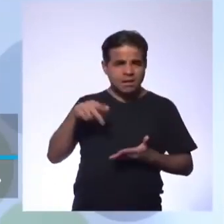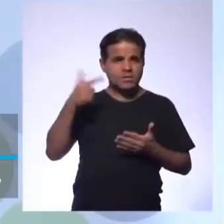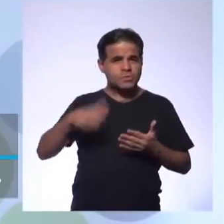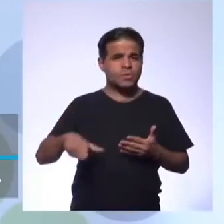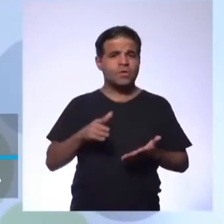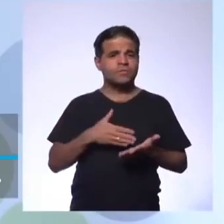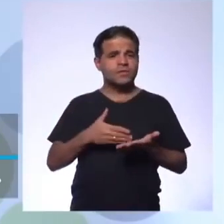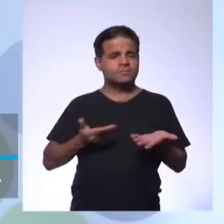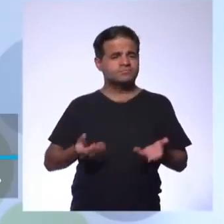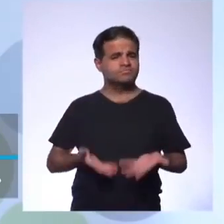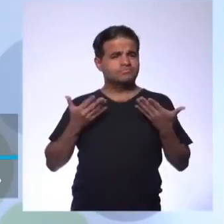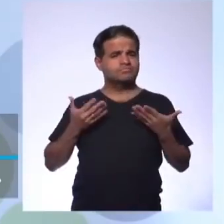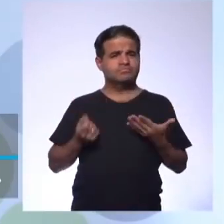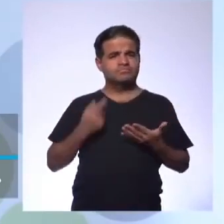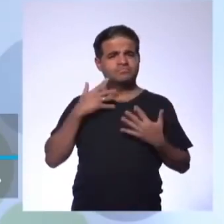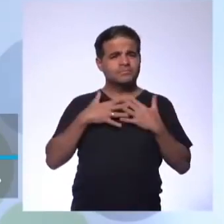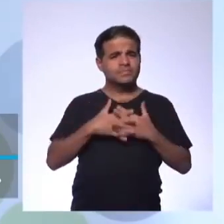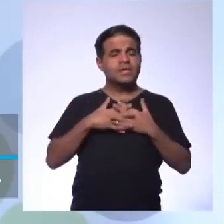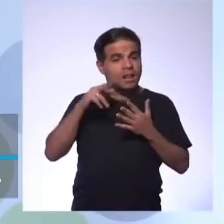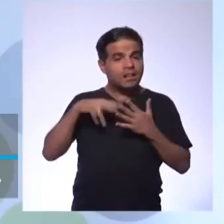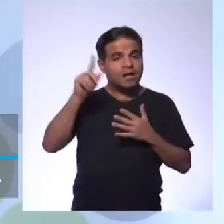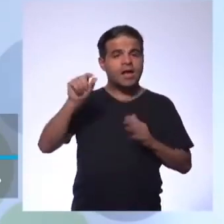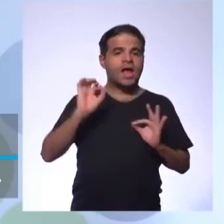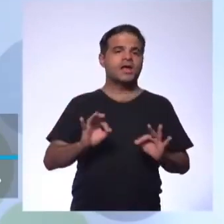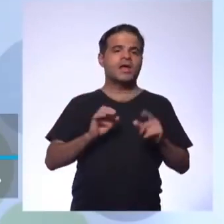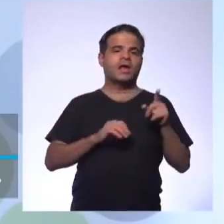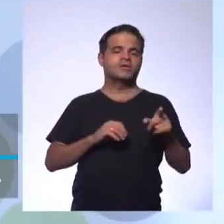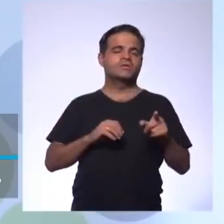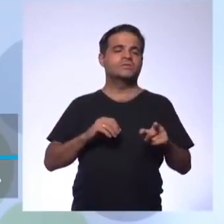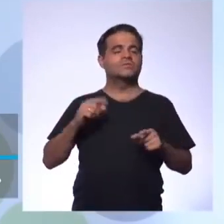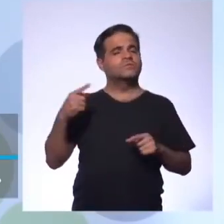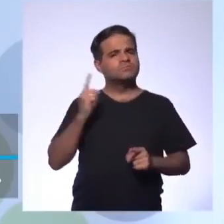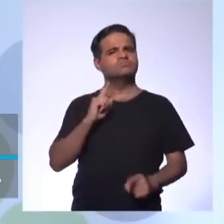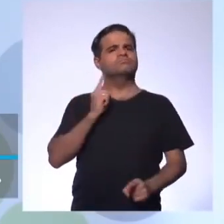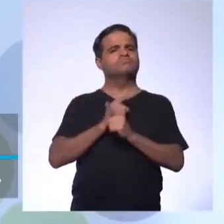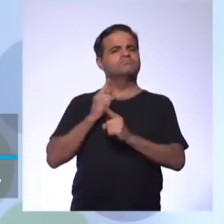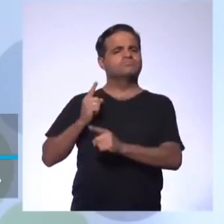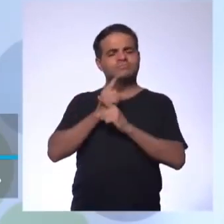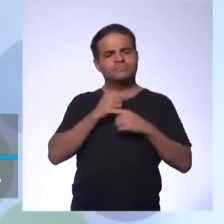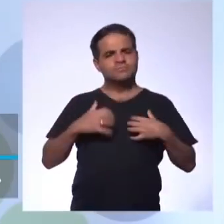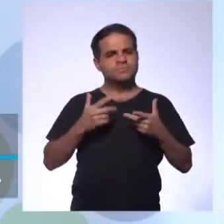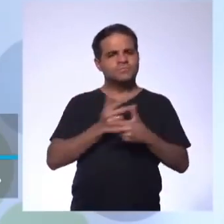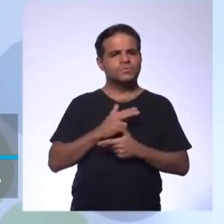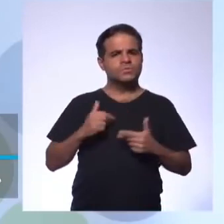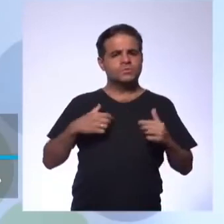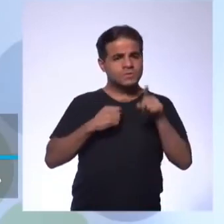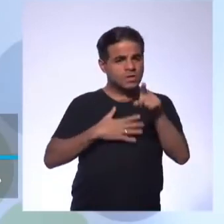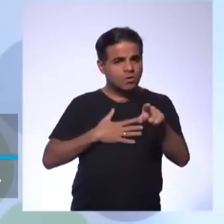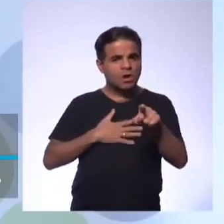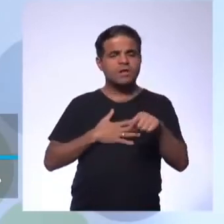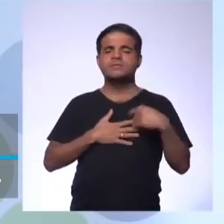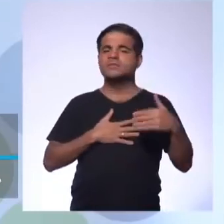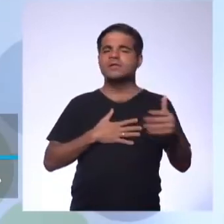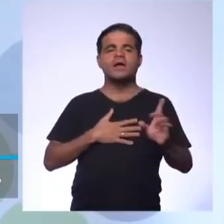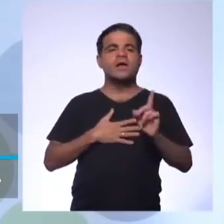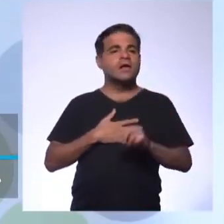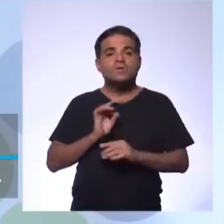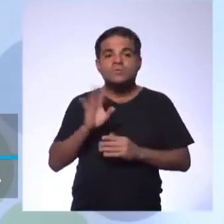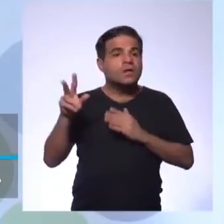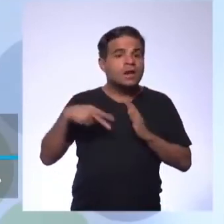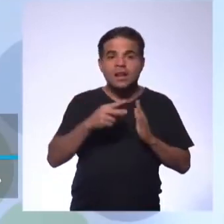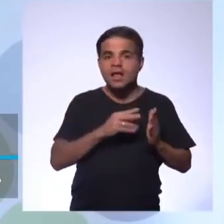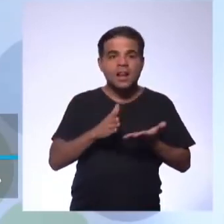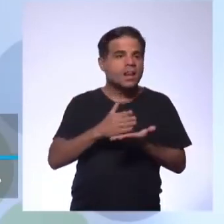Porque ler é isso. Quando você descobre algo que você gosta, estou falando de ler, não ler